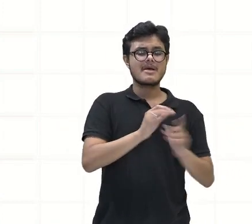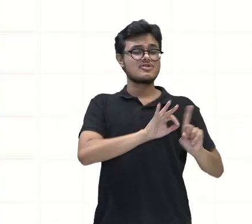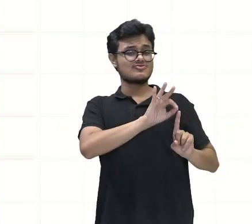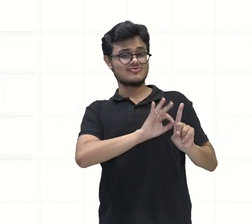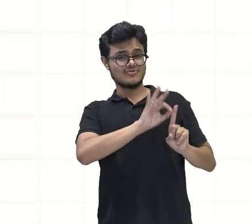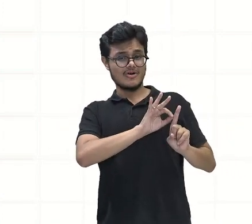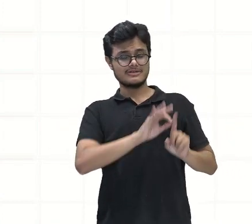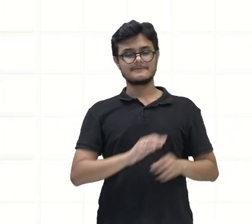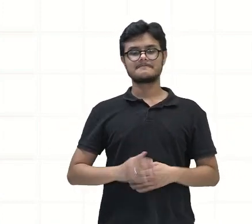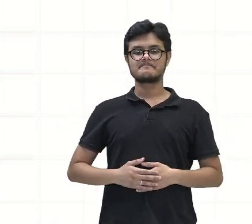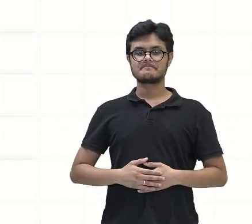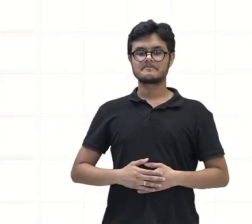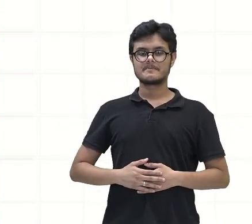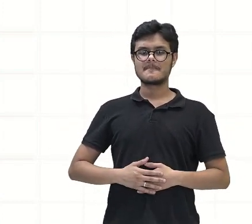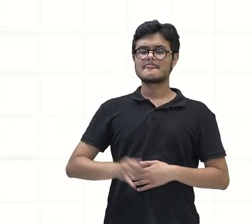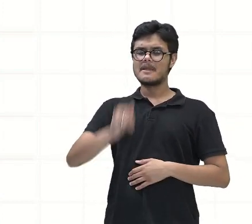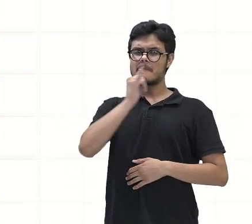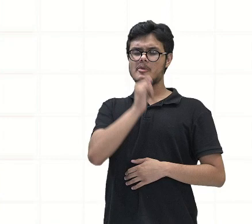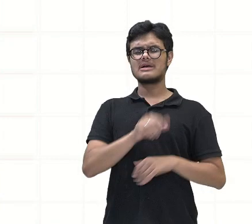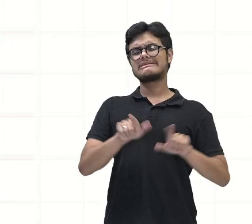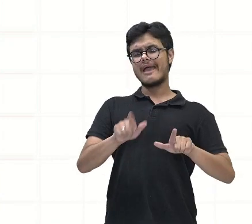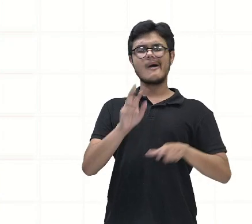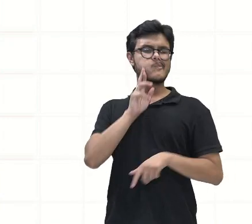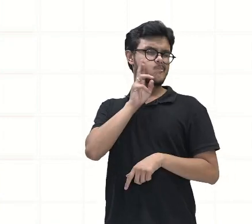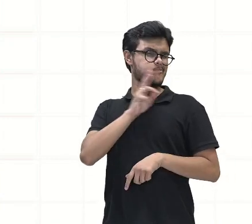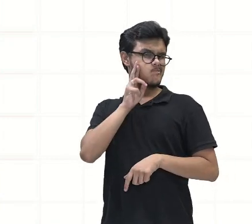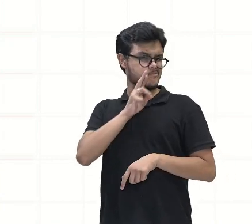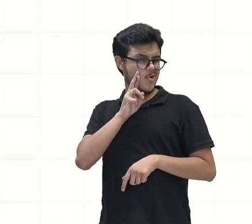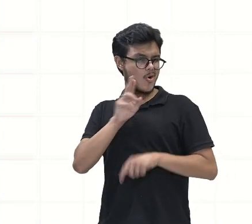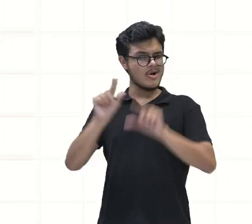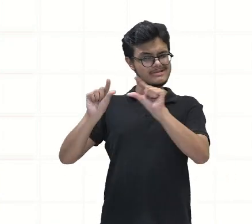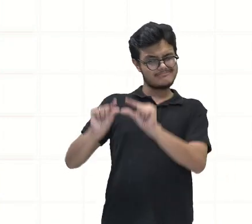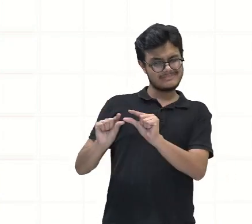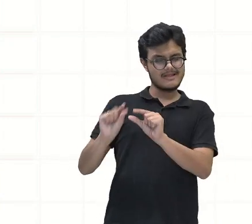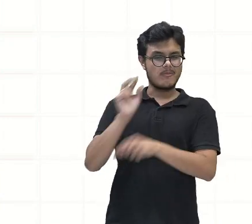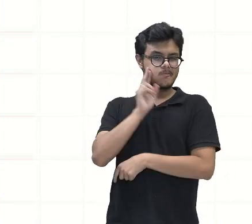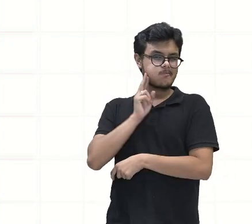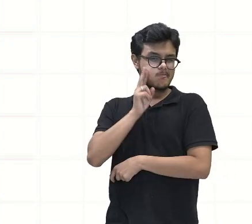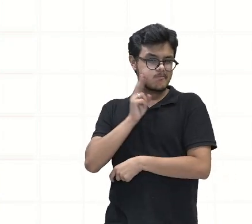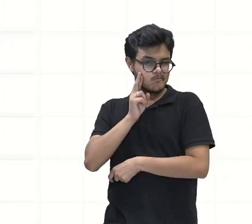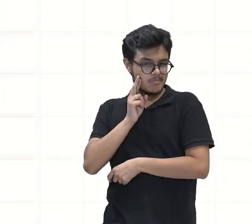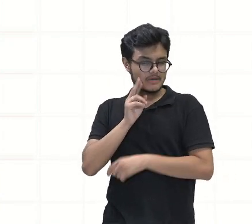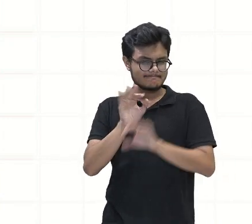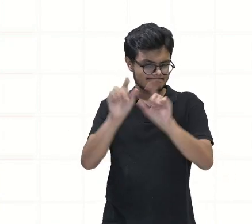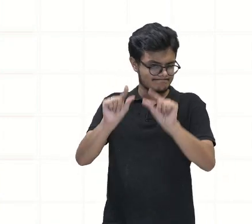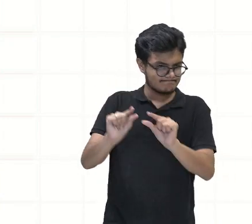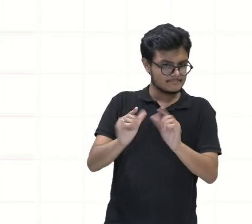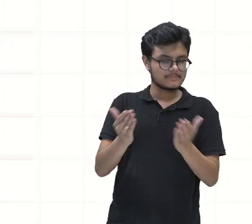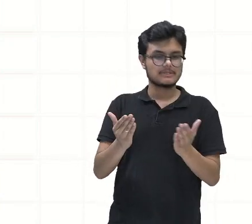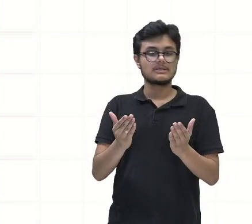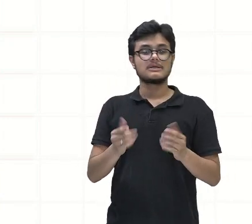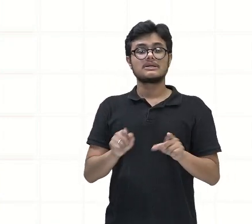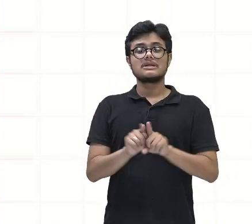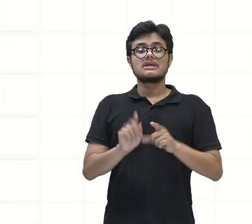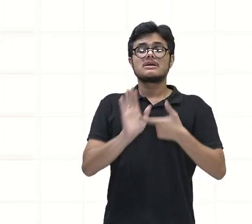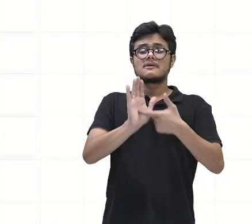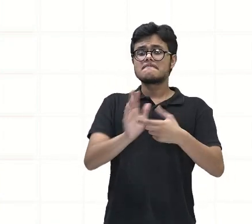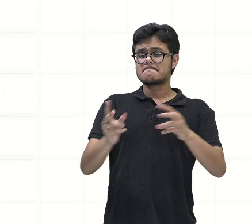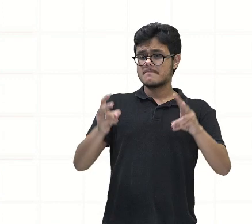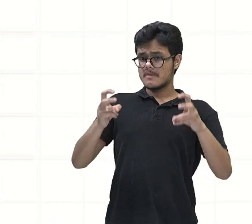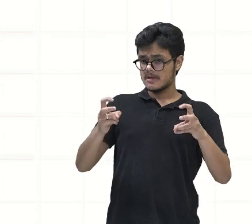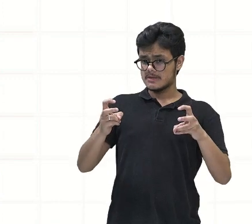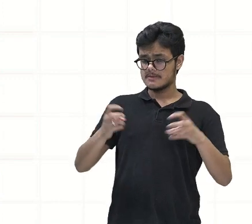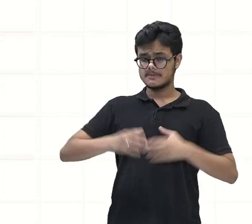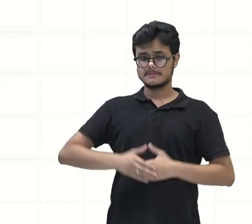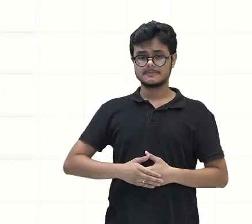aqui do rosa mais claro né do mais claro aqui a gente vai ver